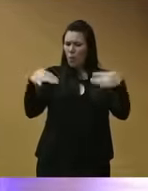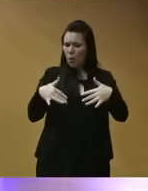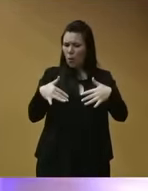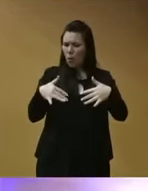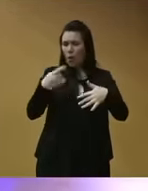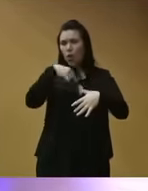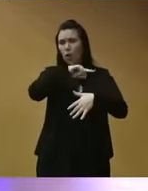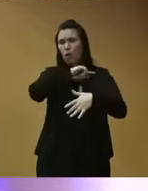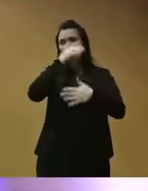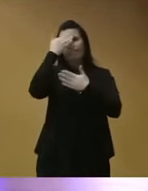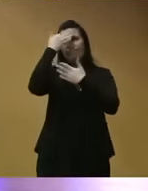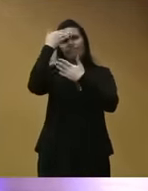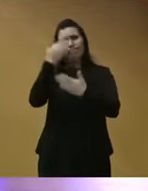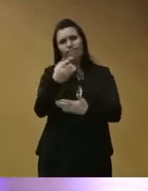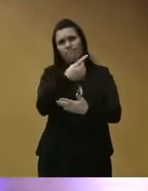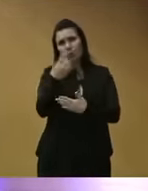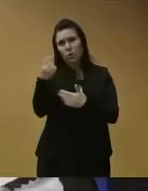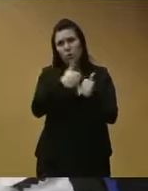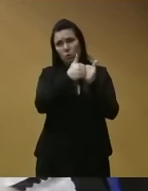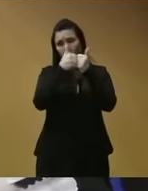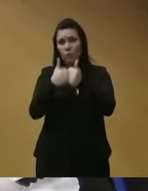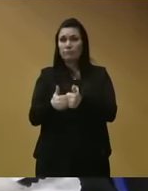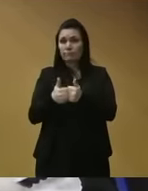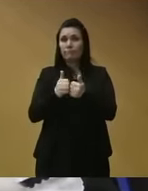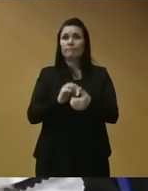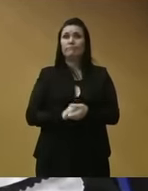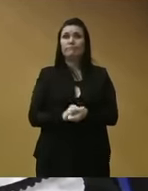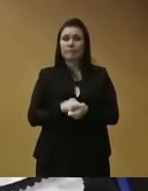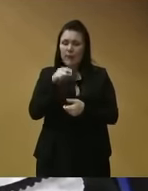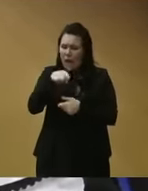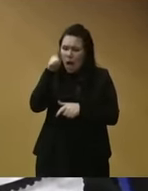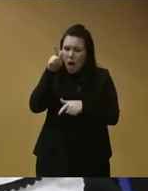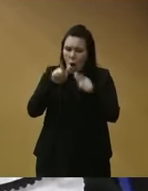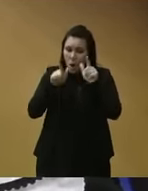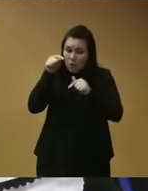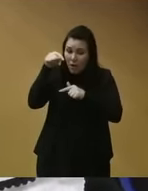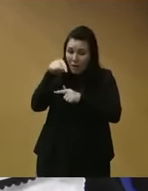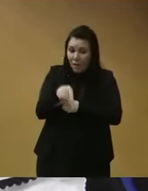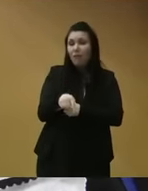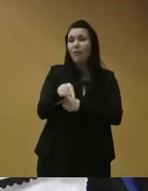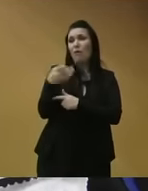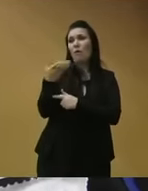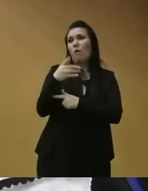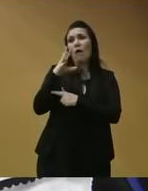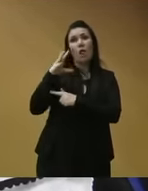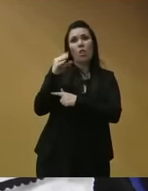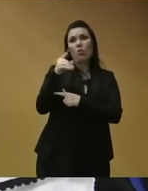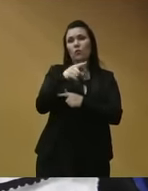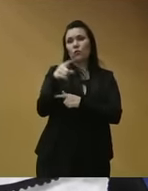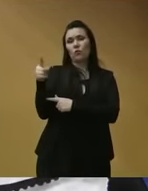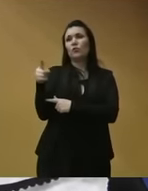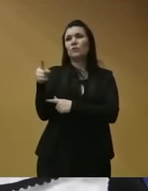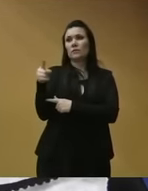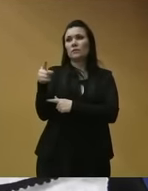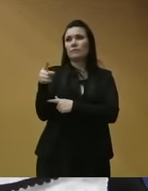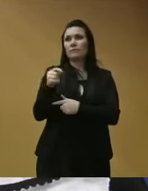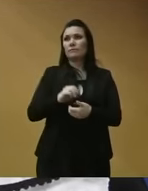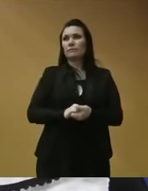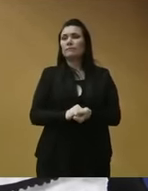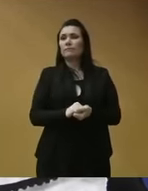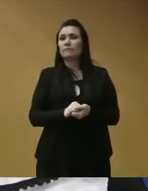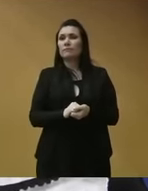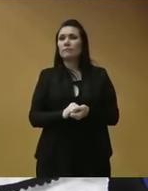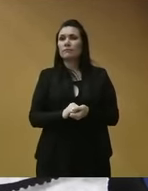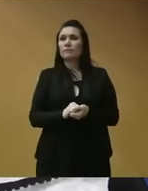eterna gratidão. Essa conquista é de todos vocês. A